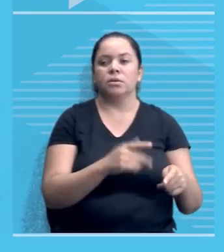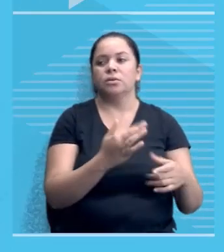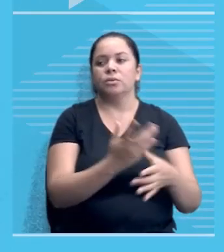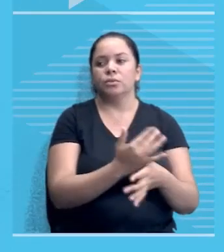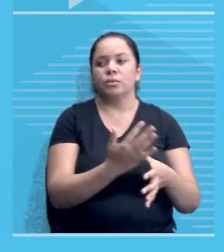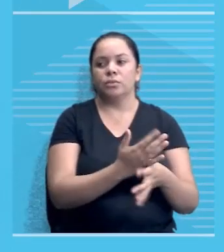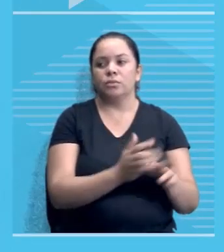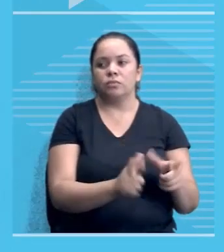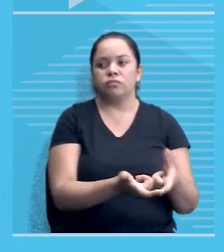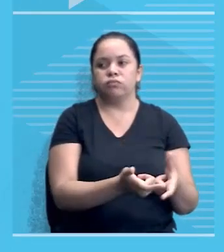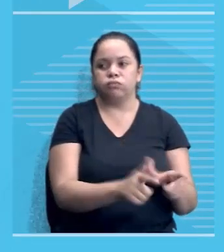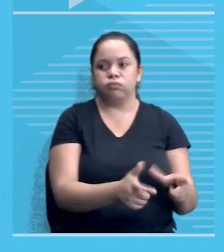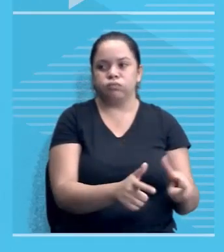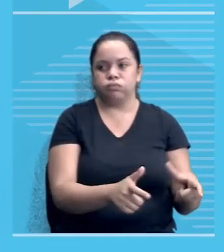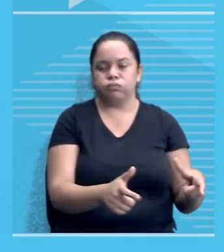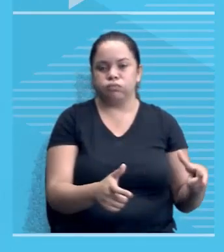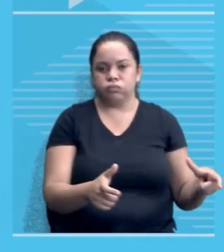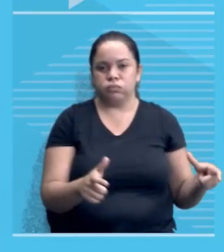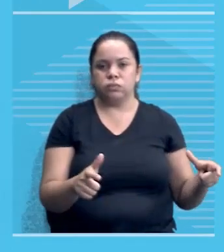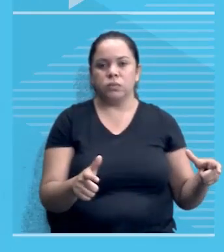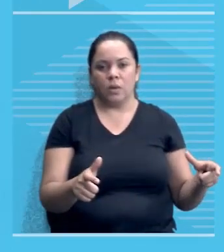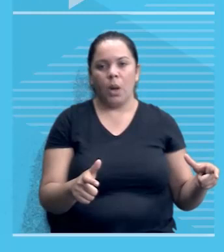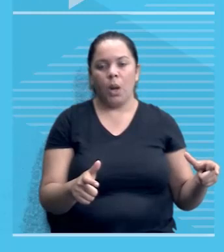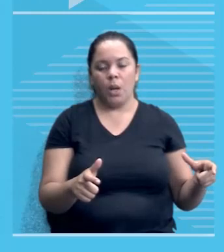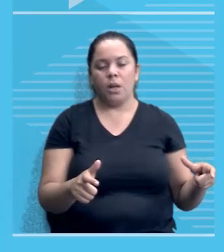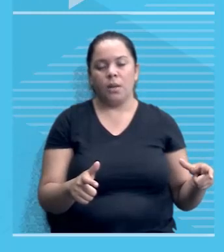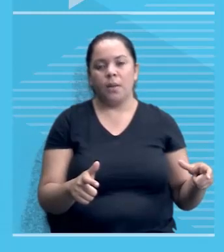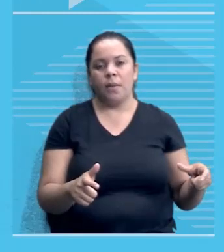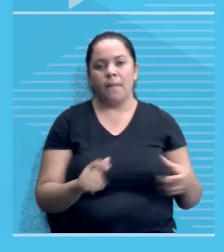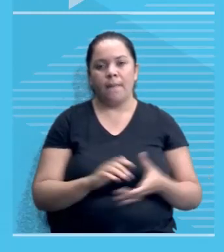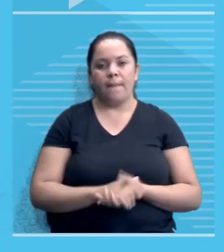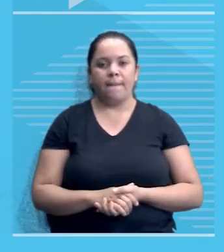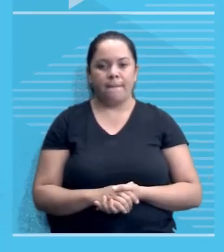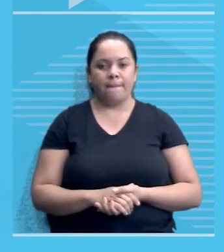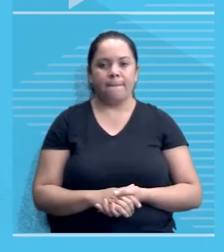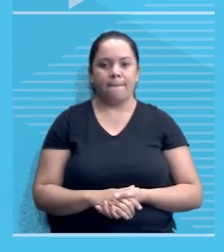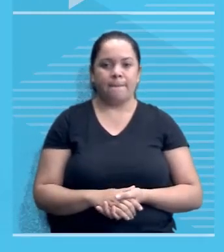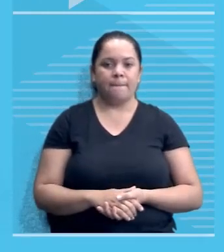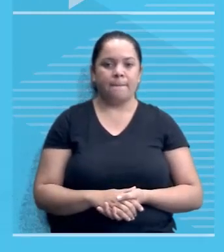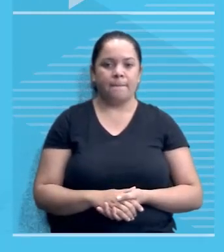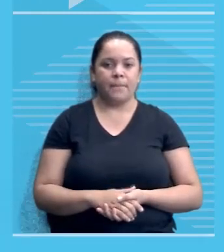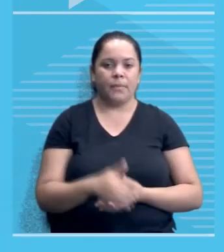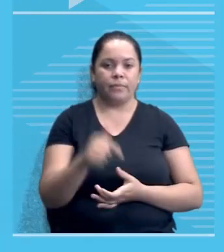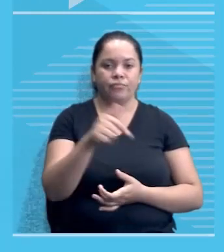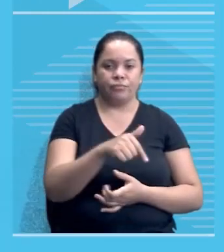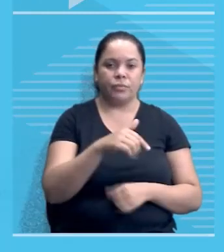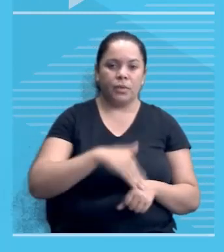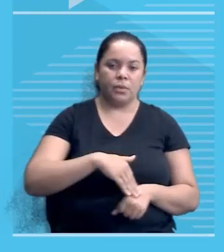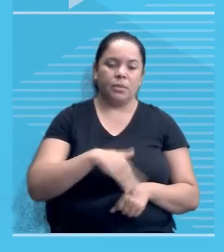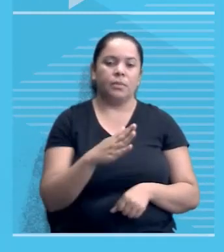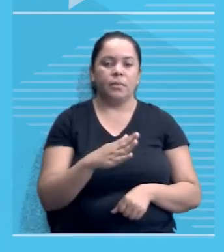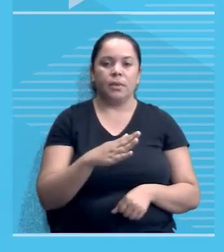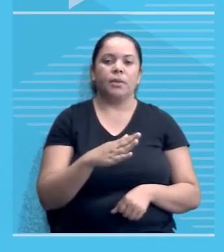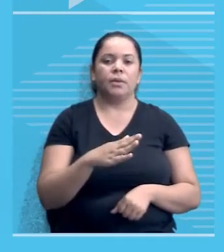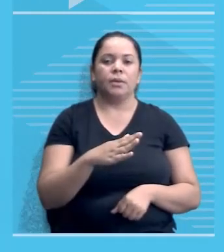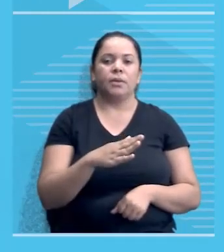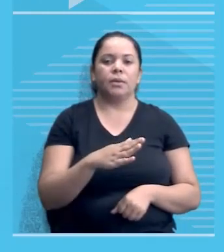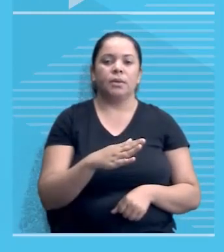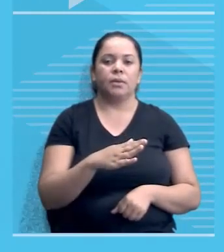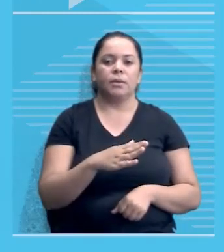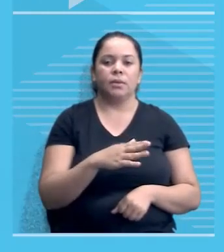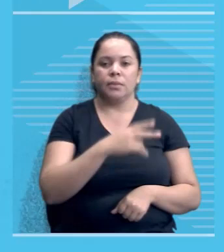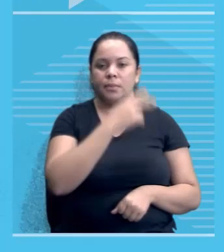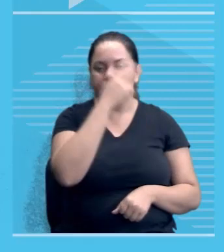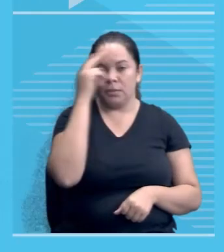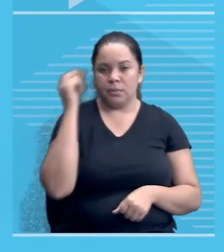vai tendo mais habitantes do que a partir do momento em que o núcleo Urbano vai tendo mais habitantes do que a área rural